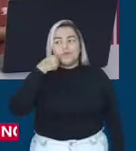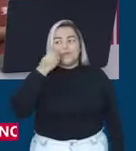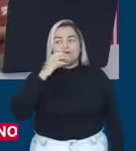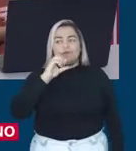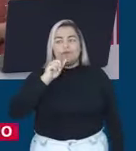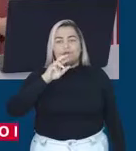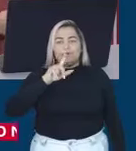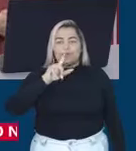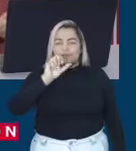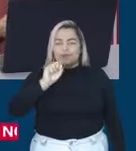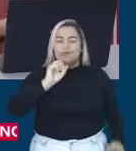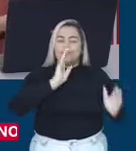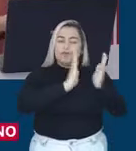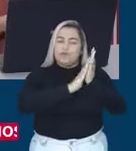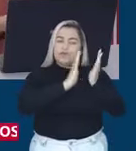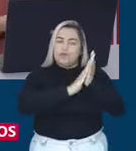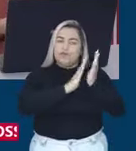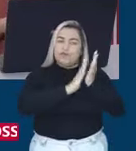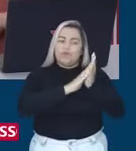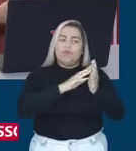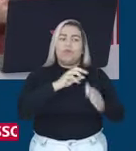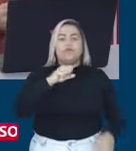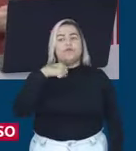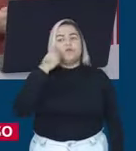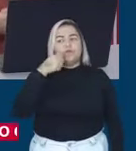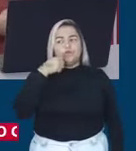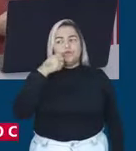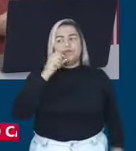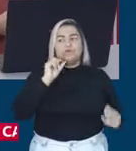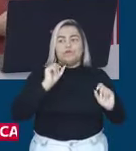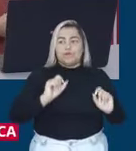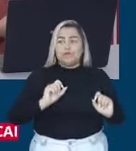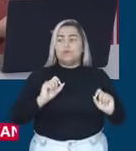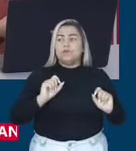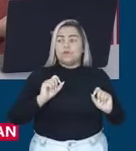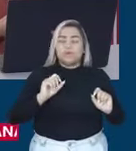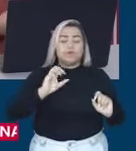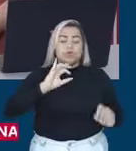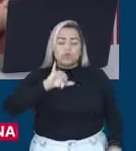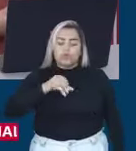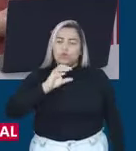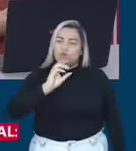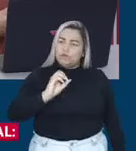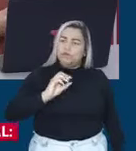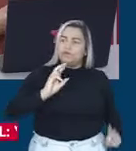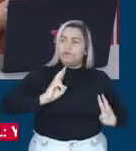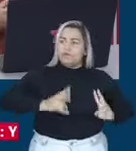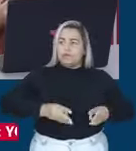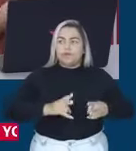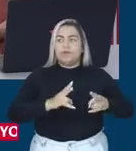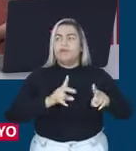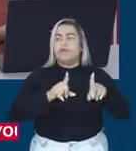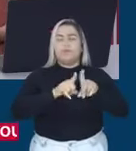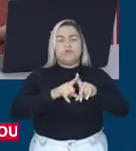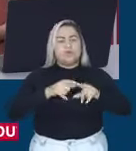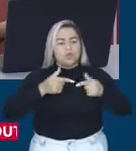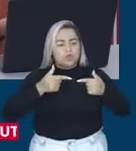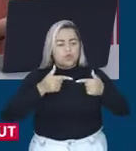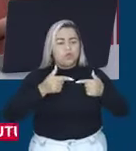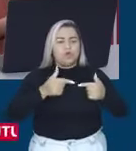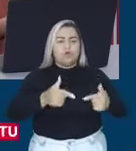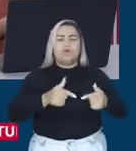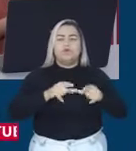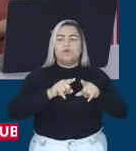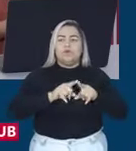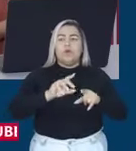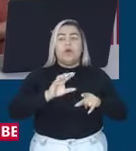Souza Teixeira. Parabéns ao senador Paulo Paim, Jovizinha também, sempre muito atuante pelo combate à fome e aumento do